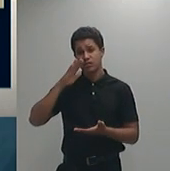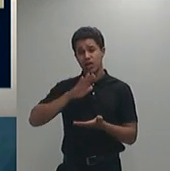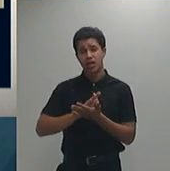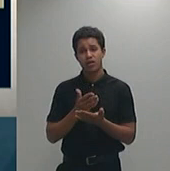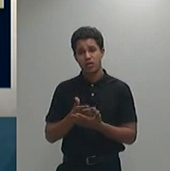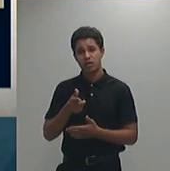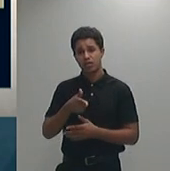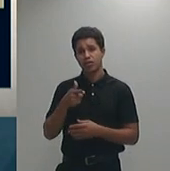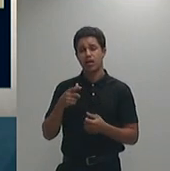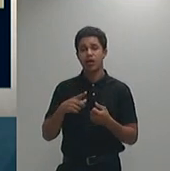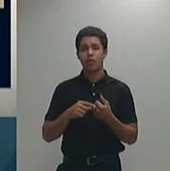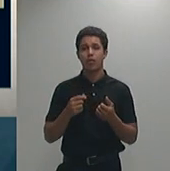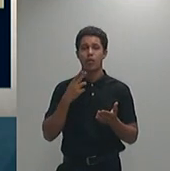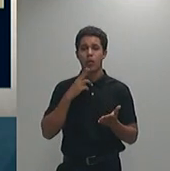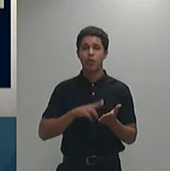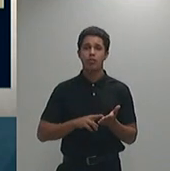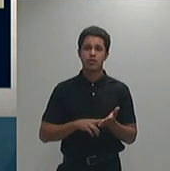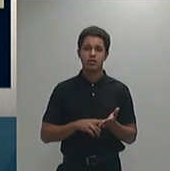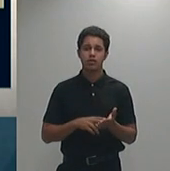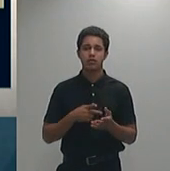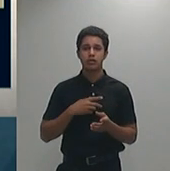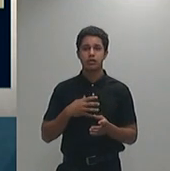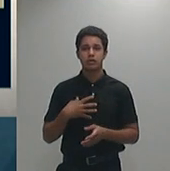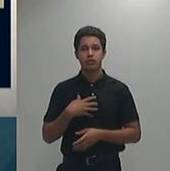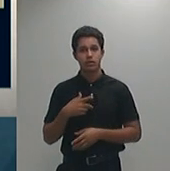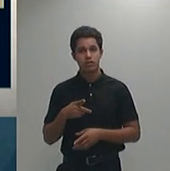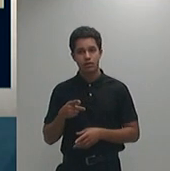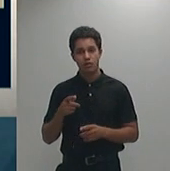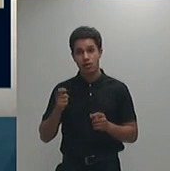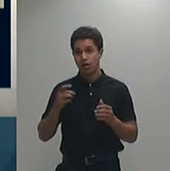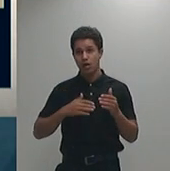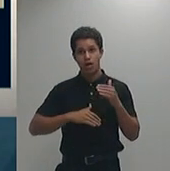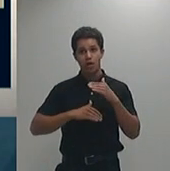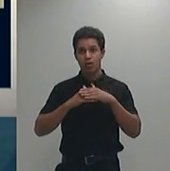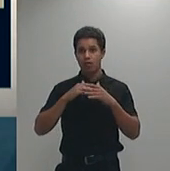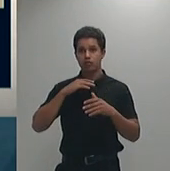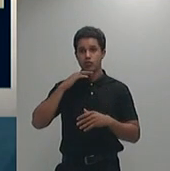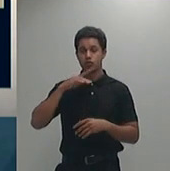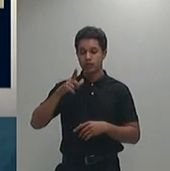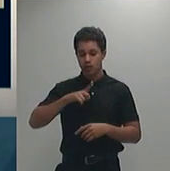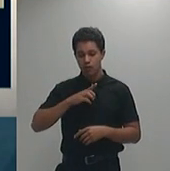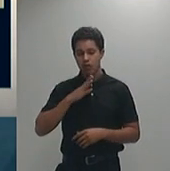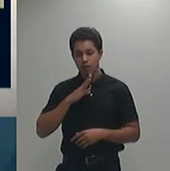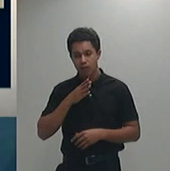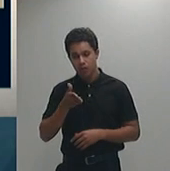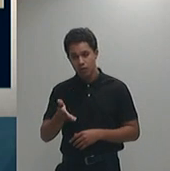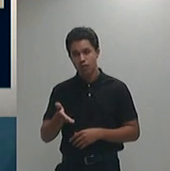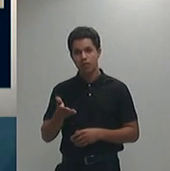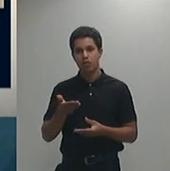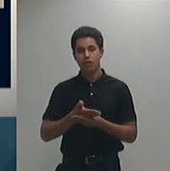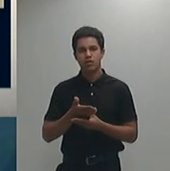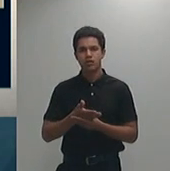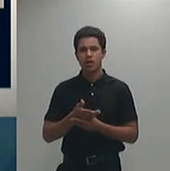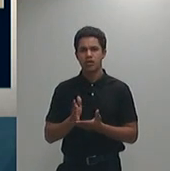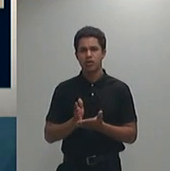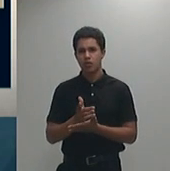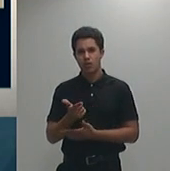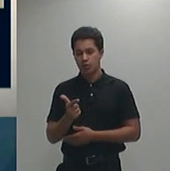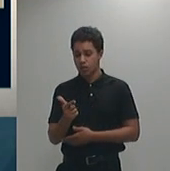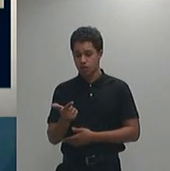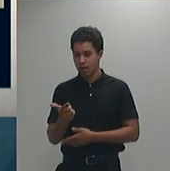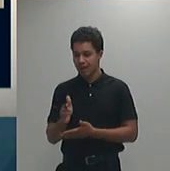arbitral situação aliás absolutamente inexistente no caso dos Autos o qual além de não possuir atribuição legal